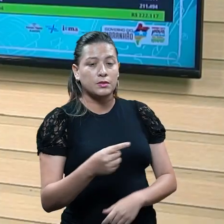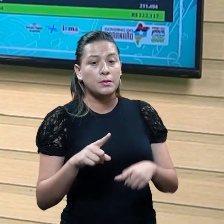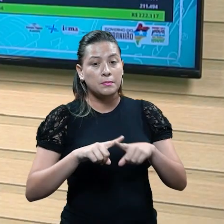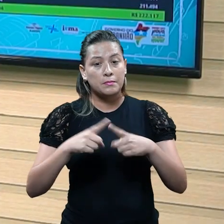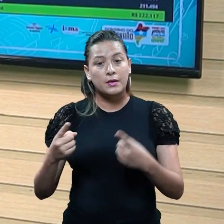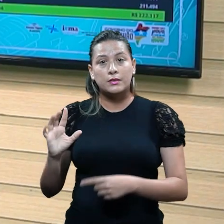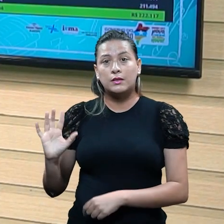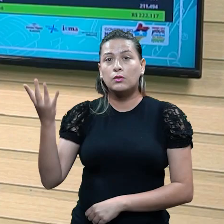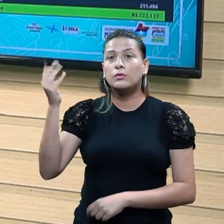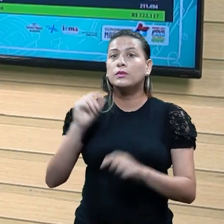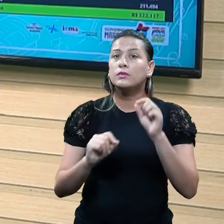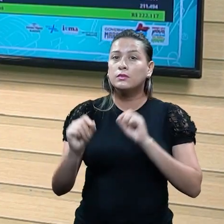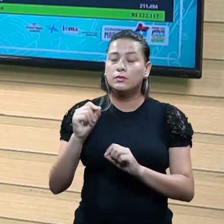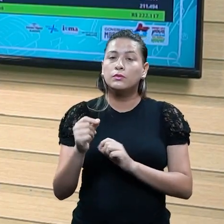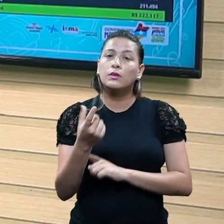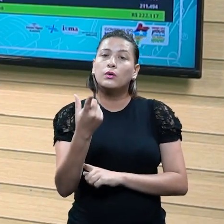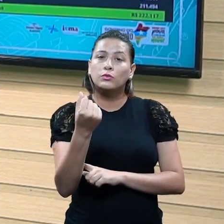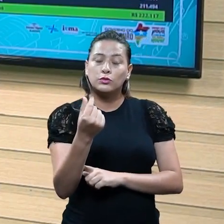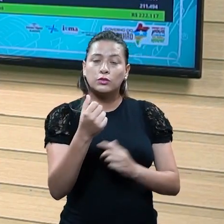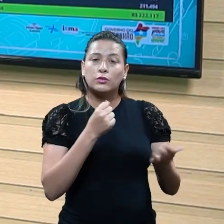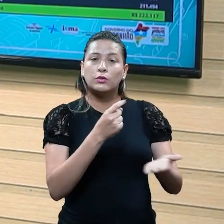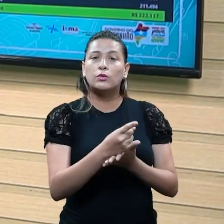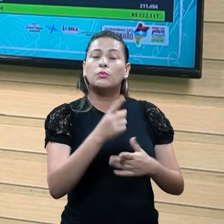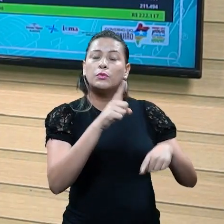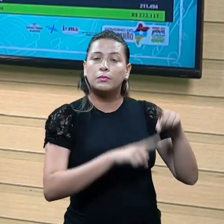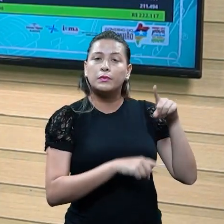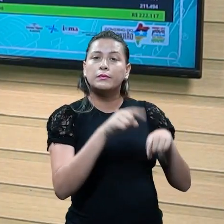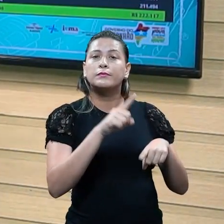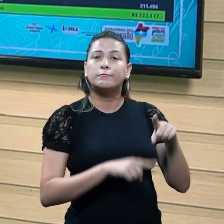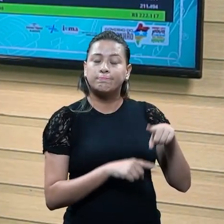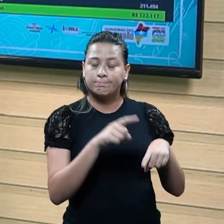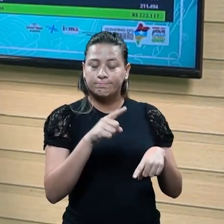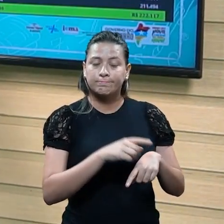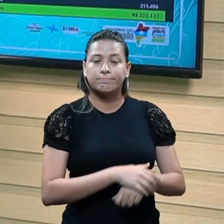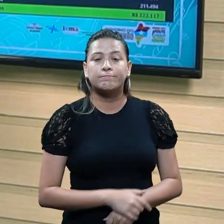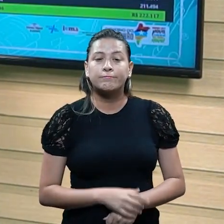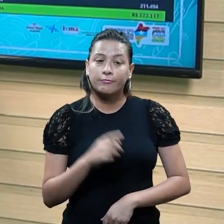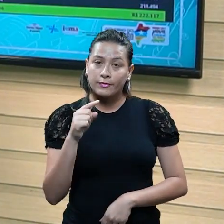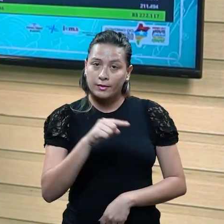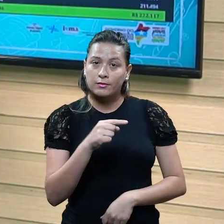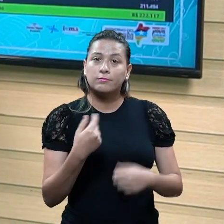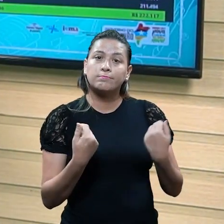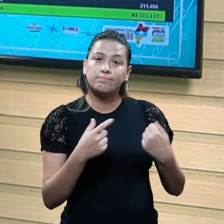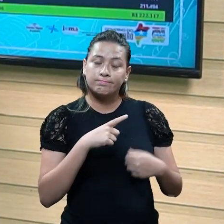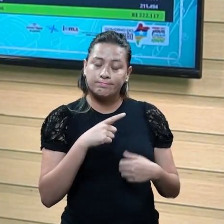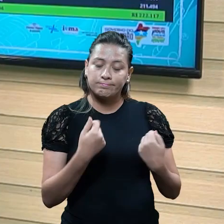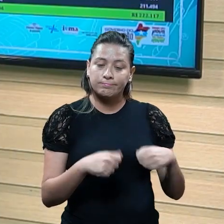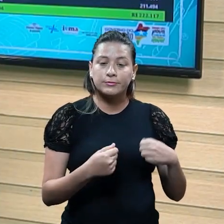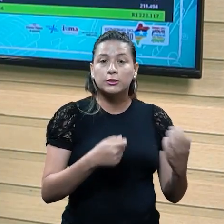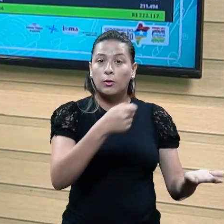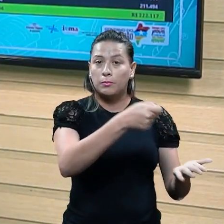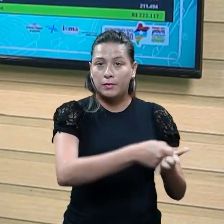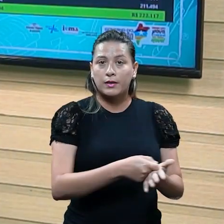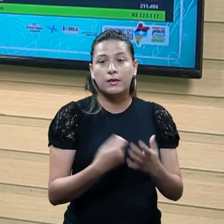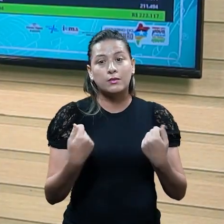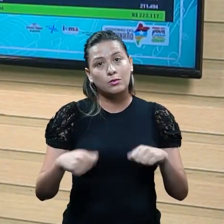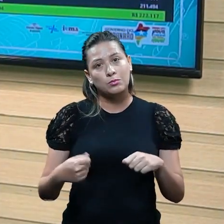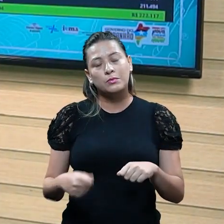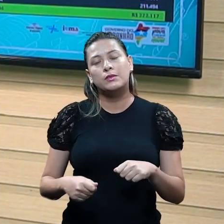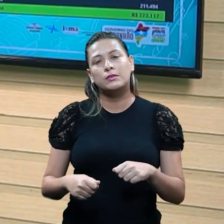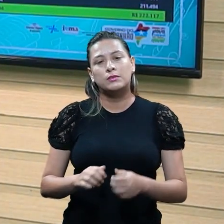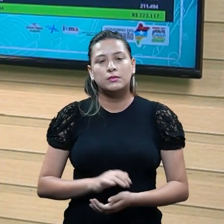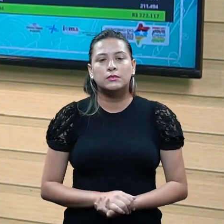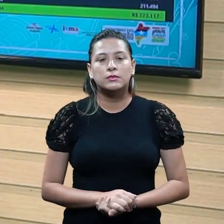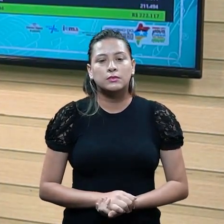aconteceu o custo das mercadorias vendidas, quer dizer, aquela mercadoria que foi vendida, ela teve um custo. Esse custo tem que ser descontado